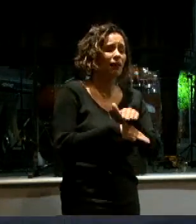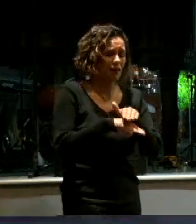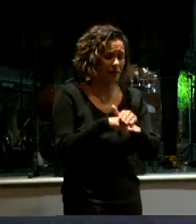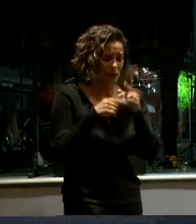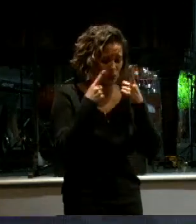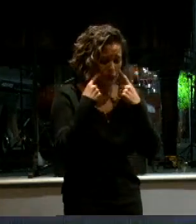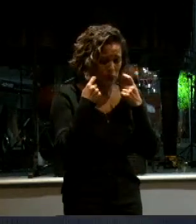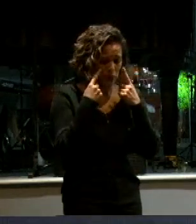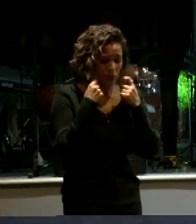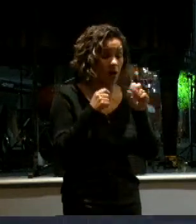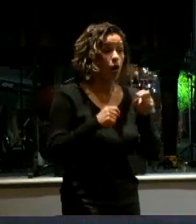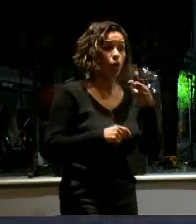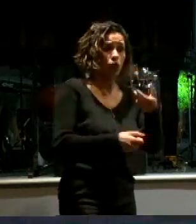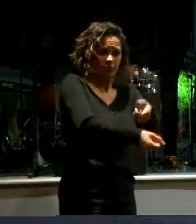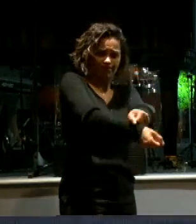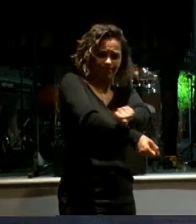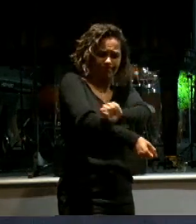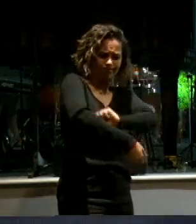um filho,